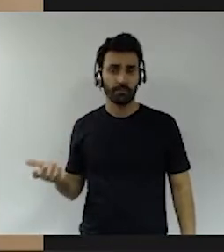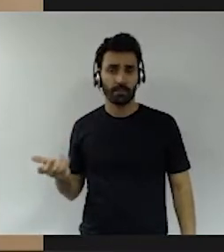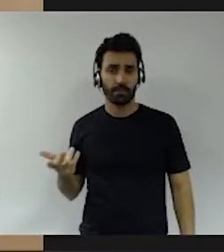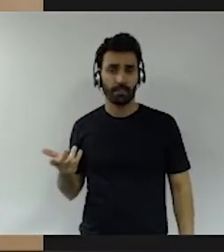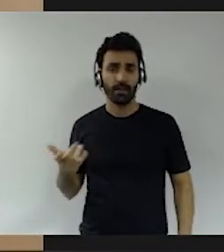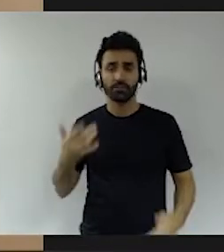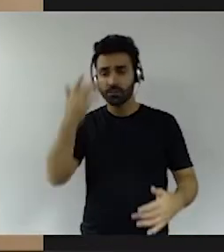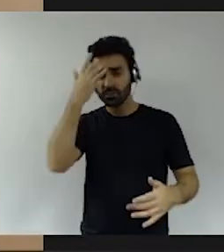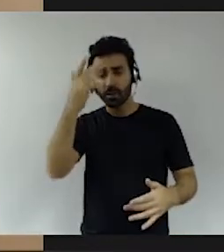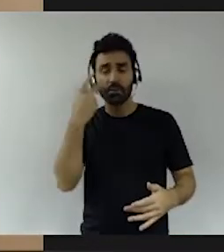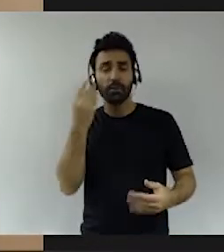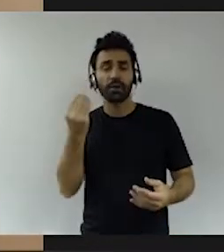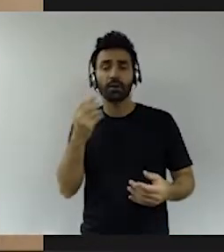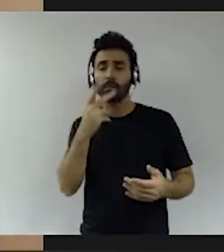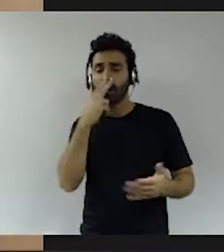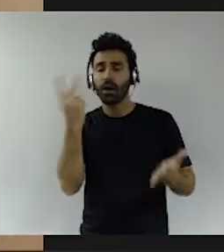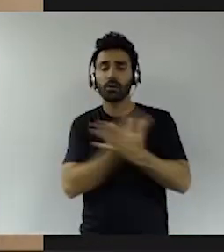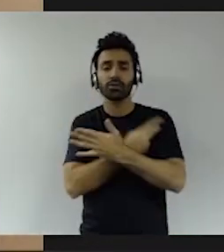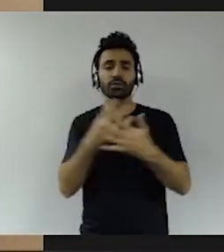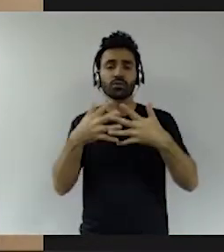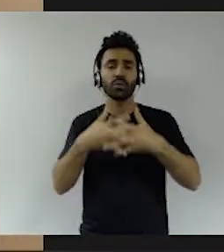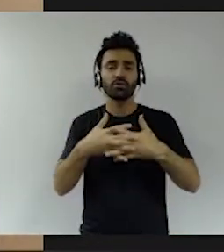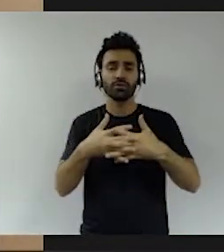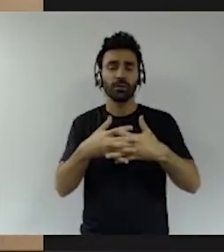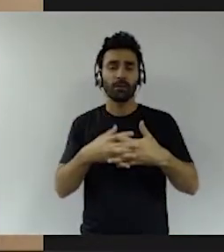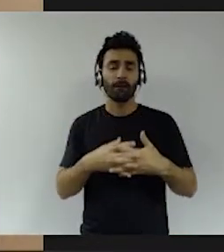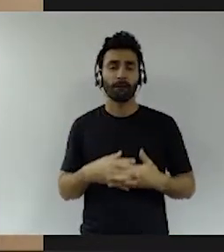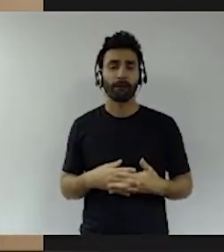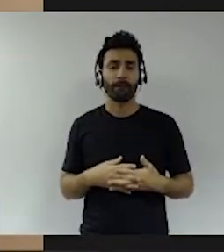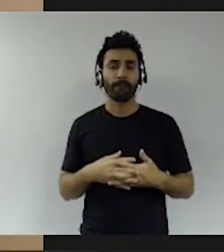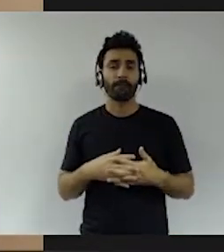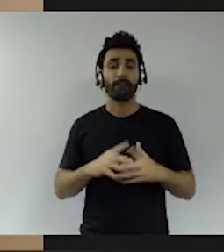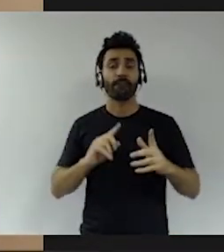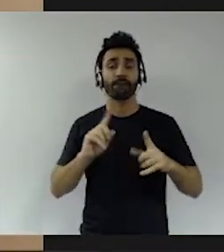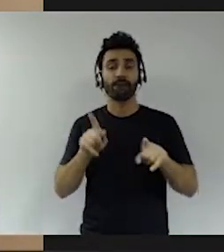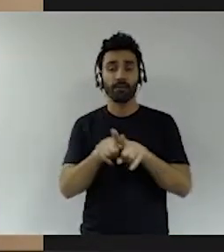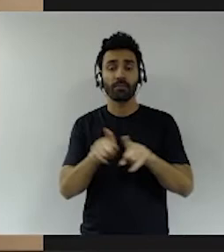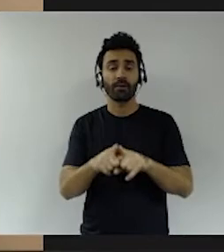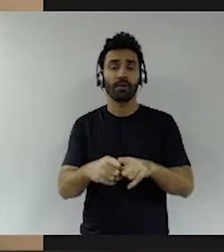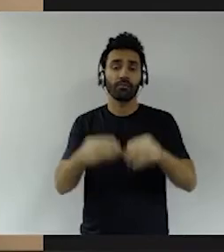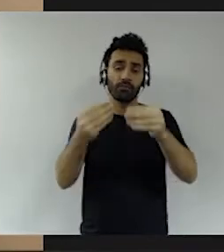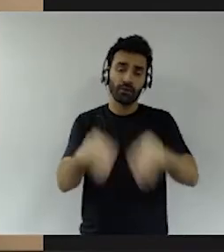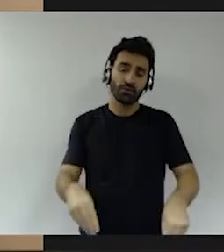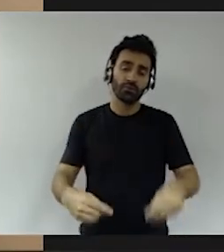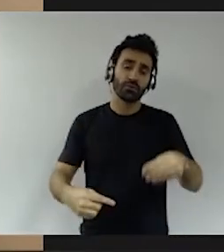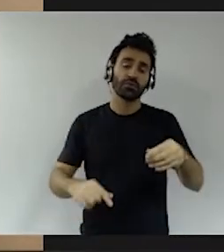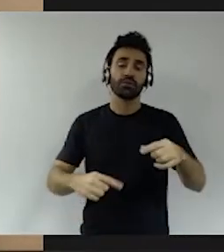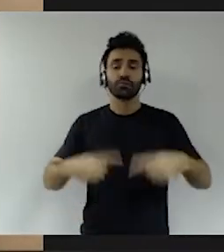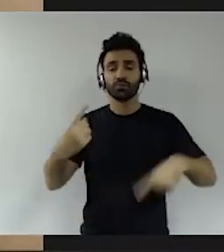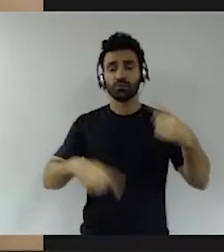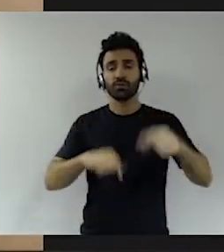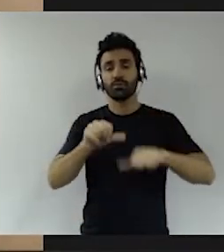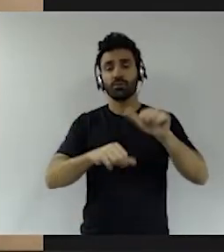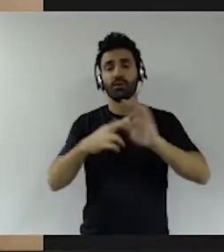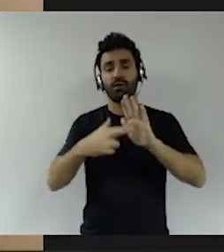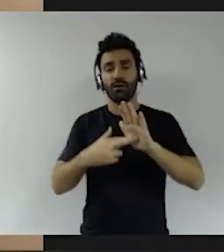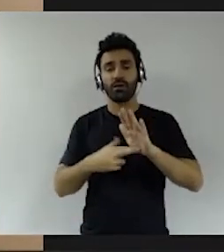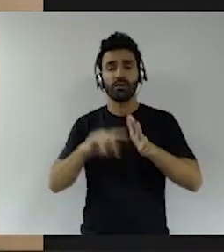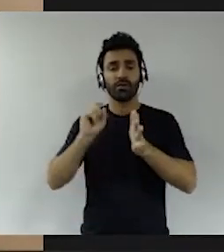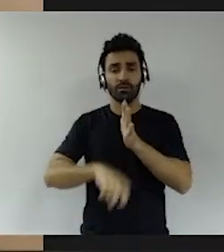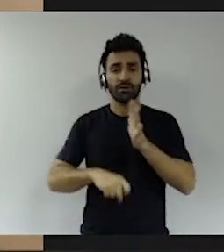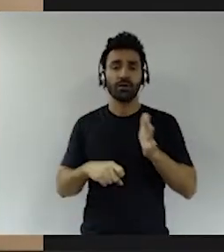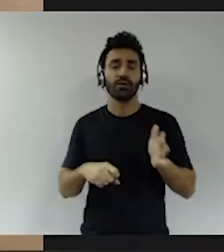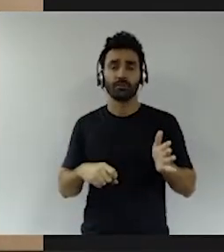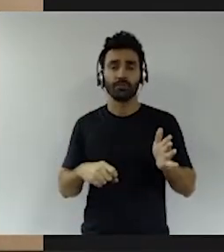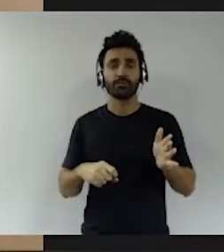causando uma confusão muito grande e prejudicando a discussão da reforma tributária. Então, indo para a minha fala final em relação à